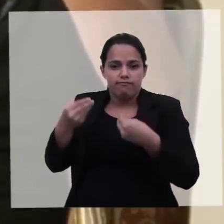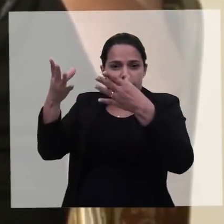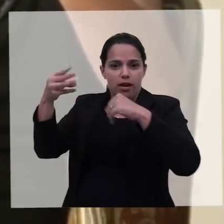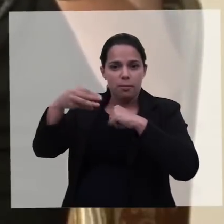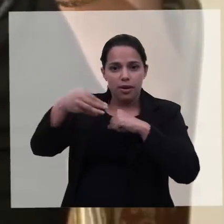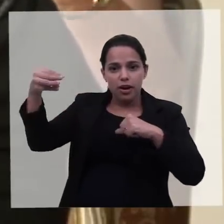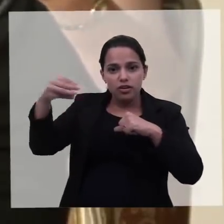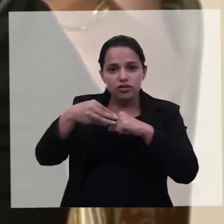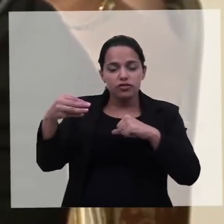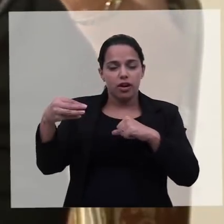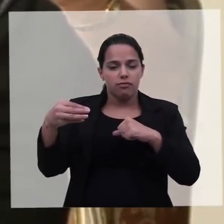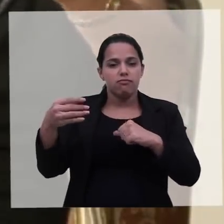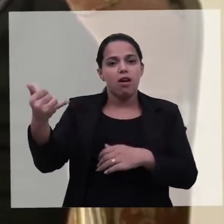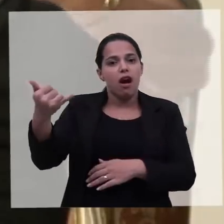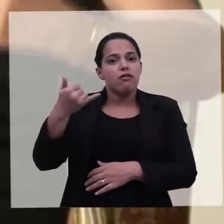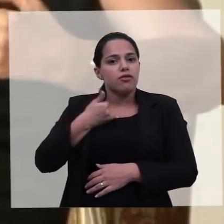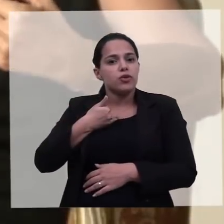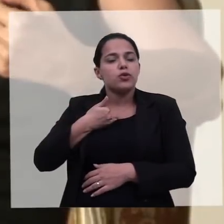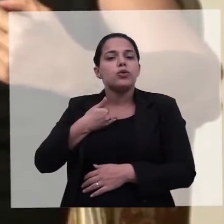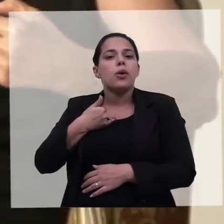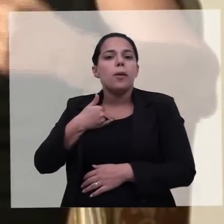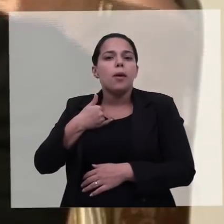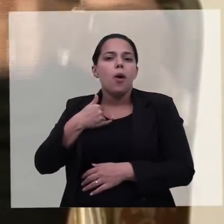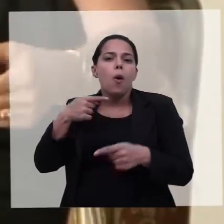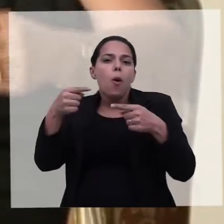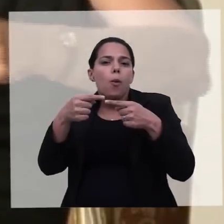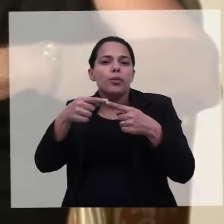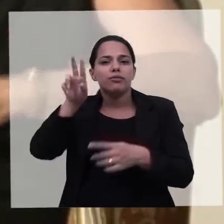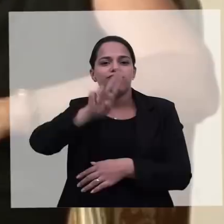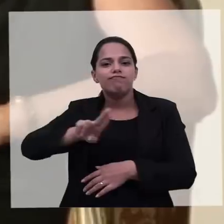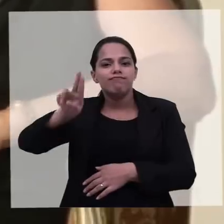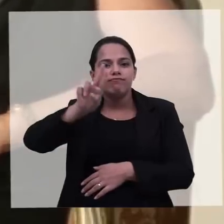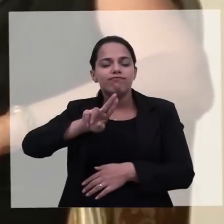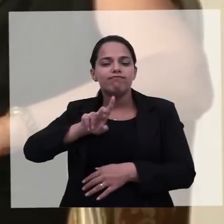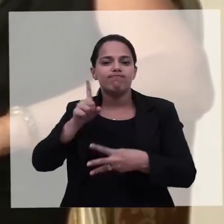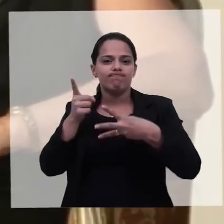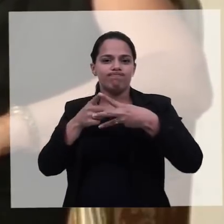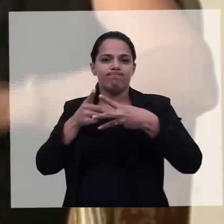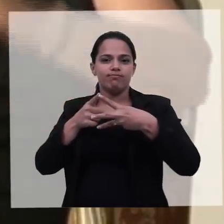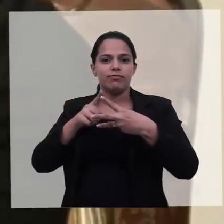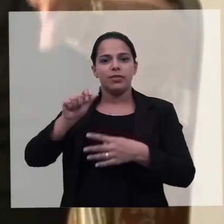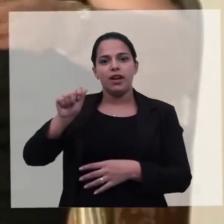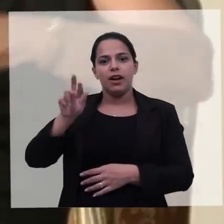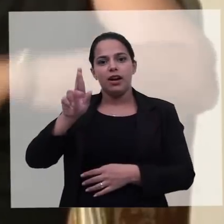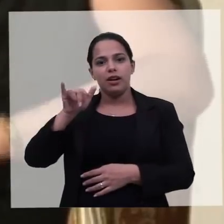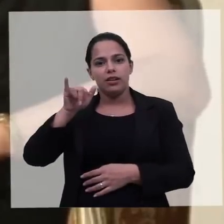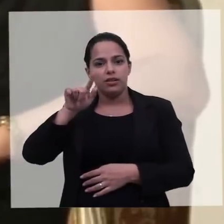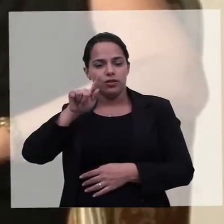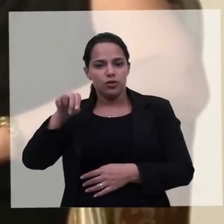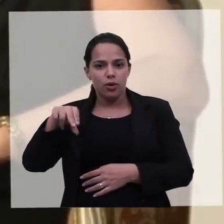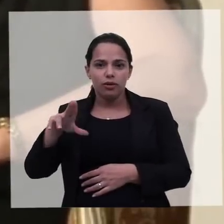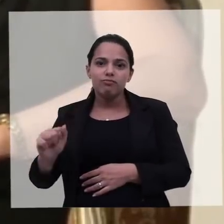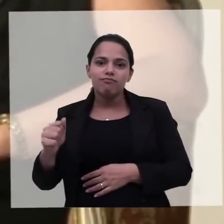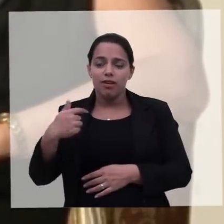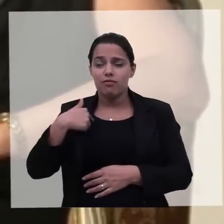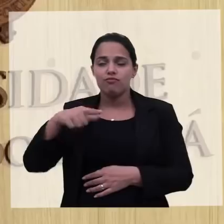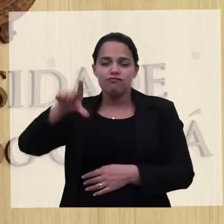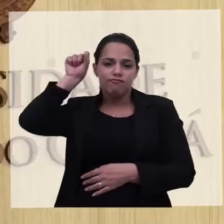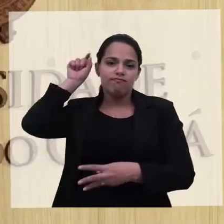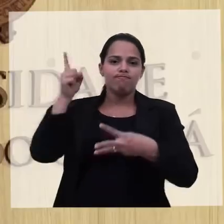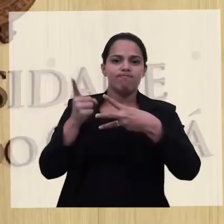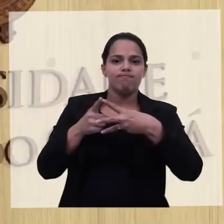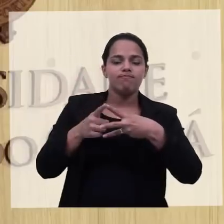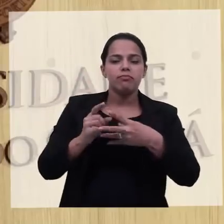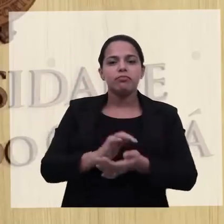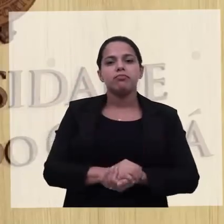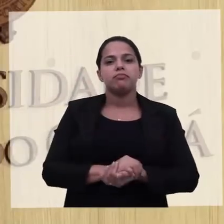como o Colorado informou que a melhor universidade para mim seria o Arizona. Aí eu fiquei com o Arizona.